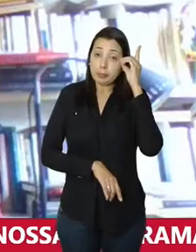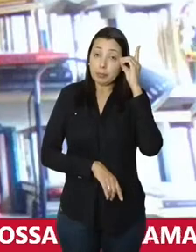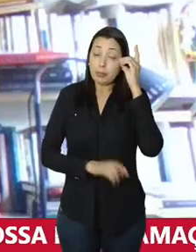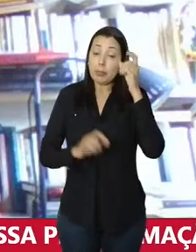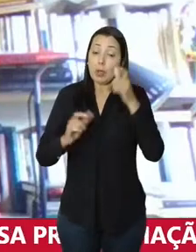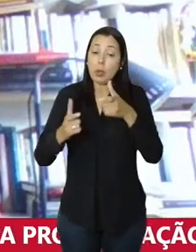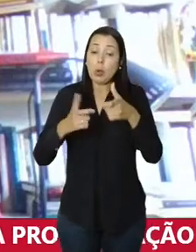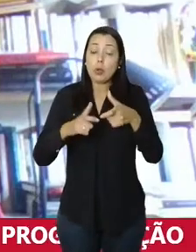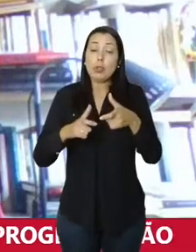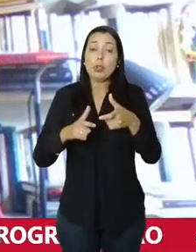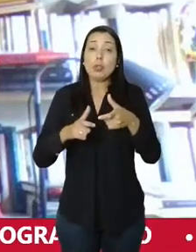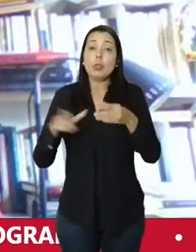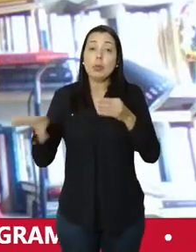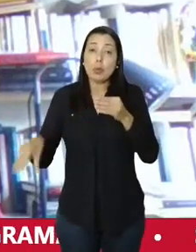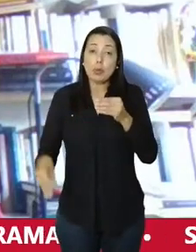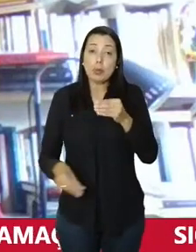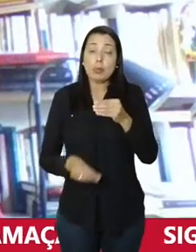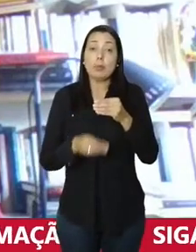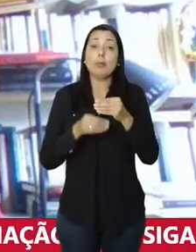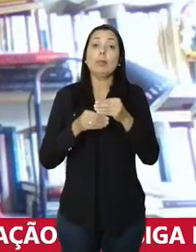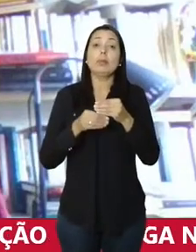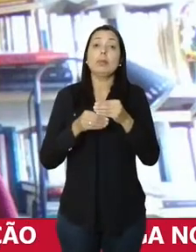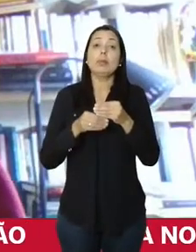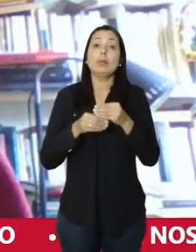onde foram implantadas